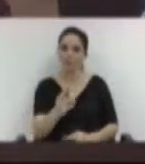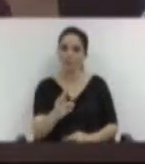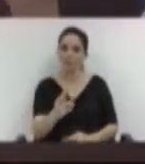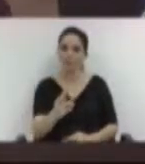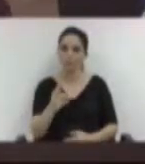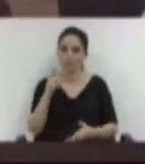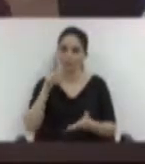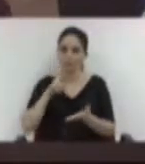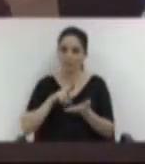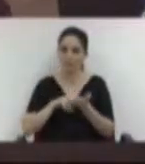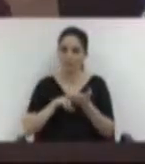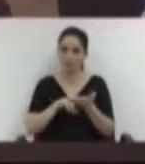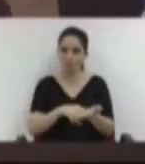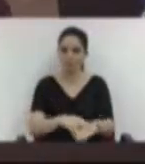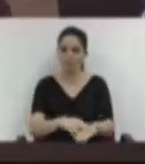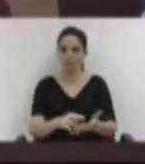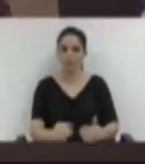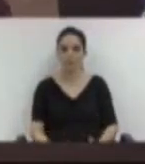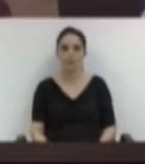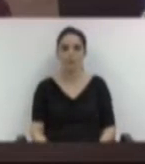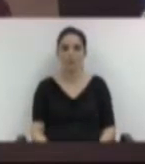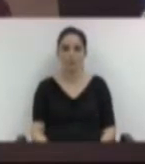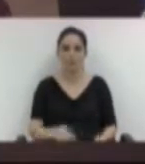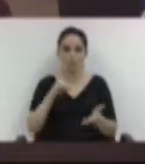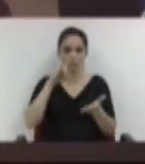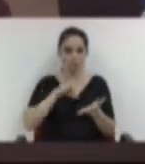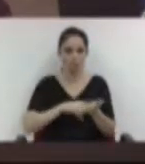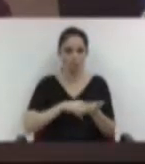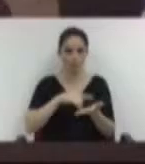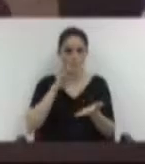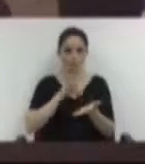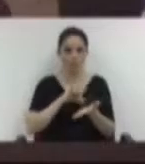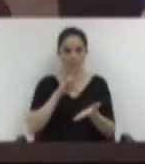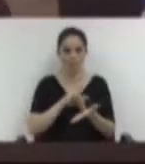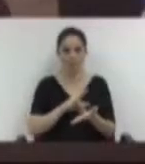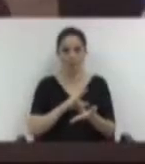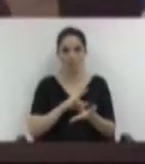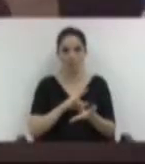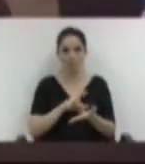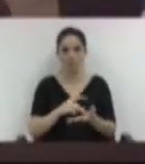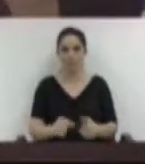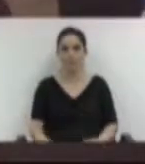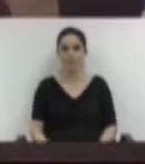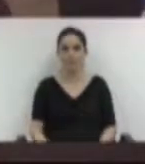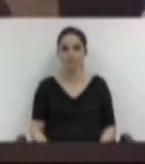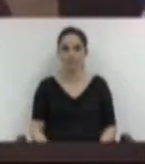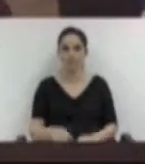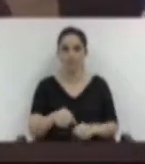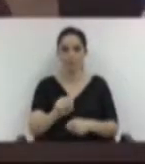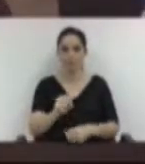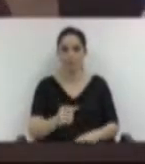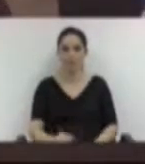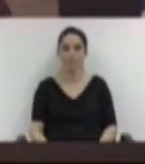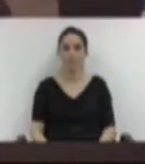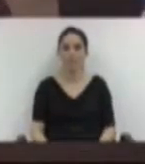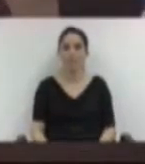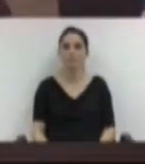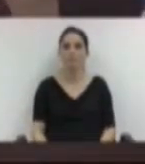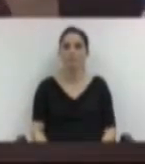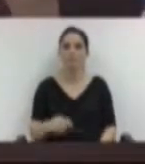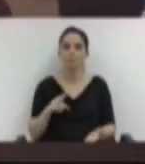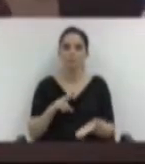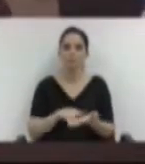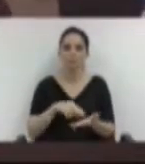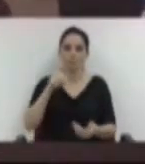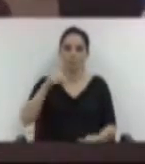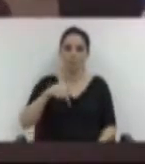abaixo descritos. Em virtude do assunto constante do requerimento protocolado nesta